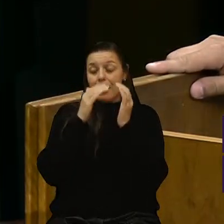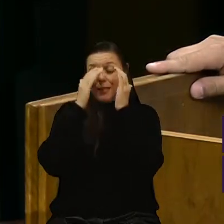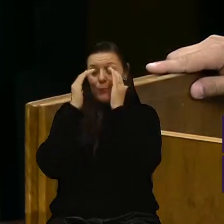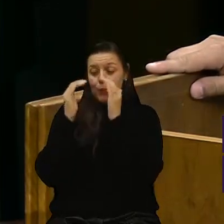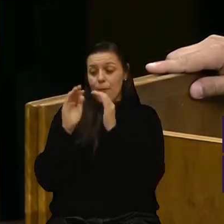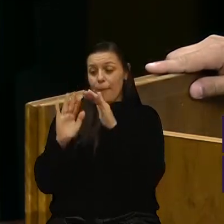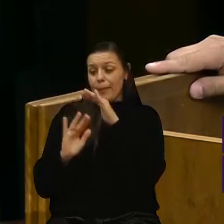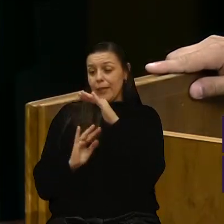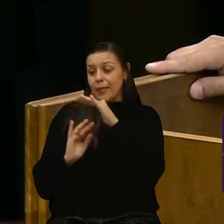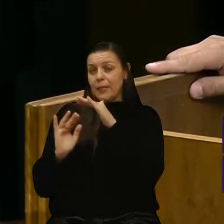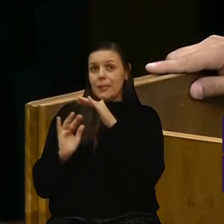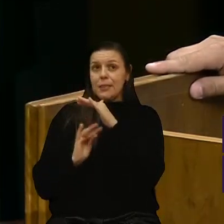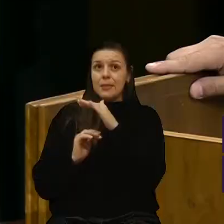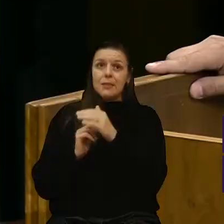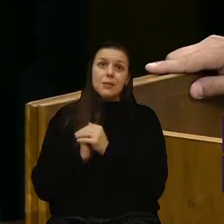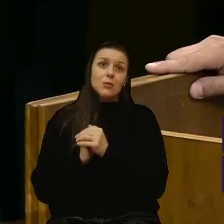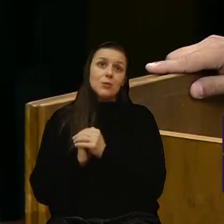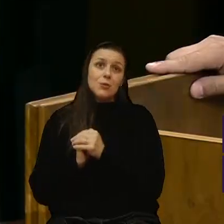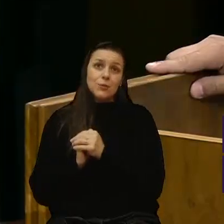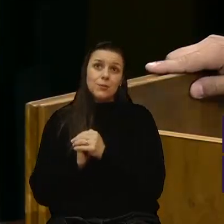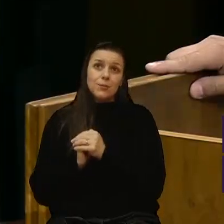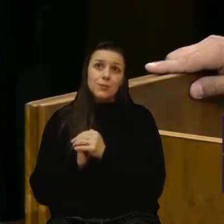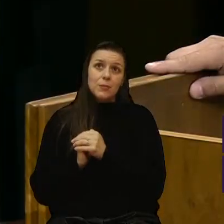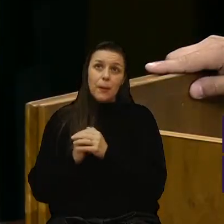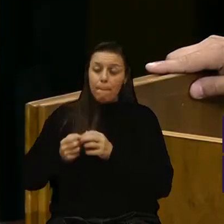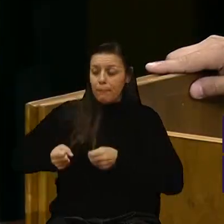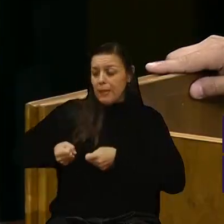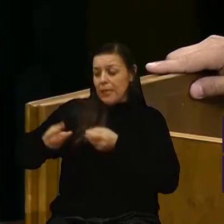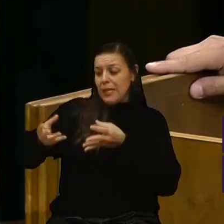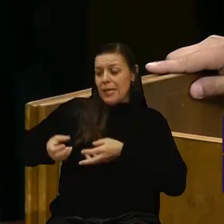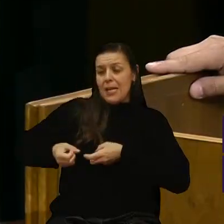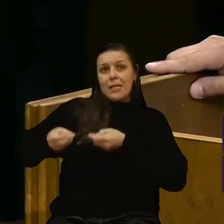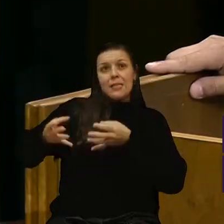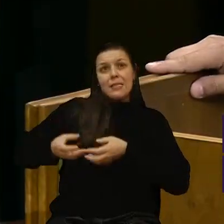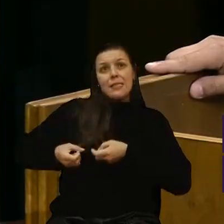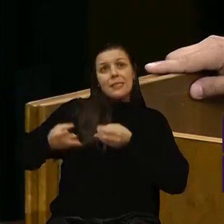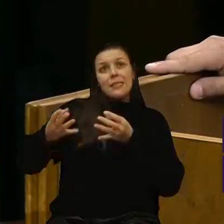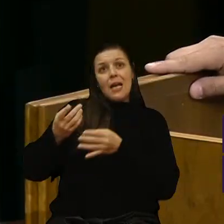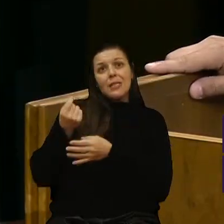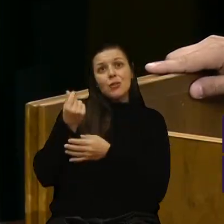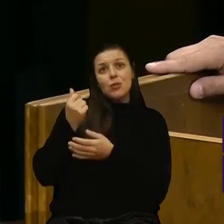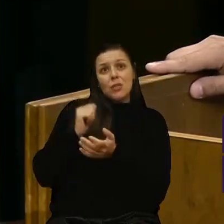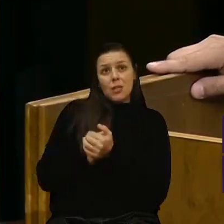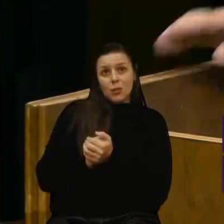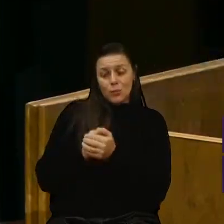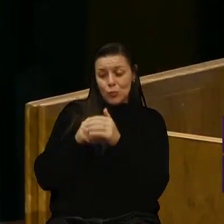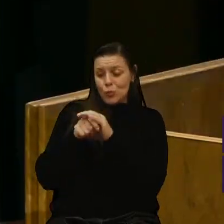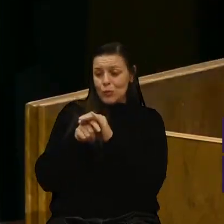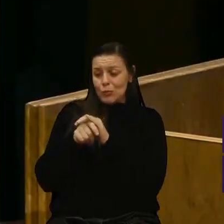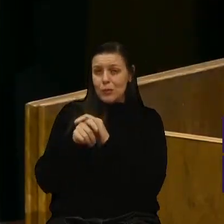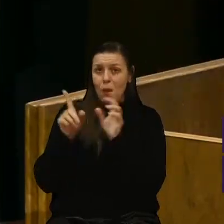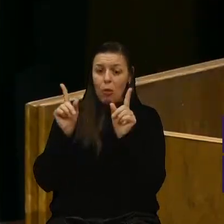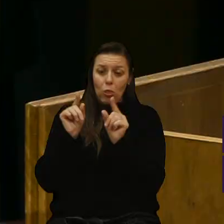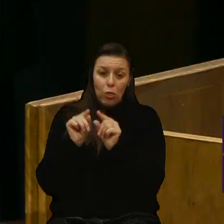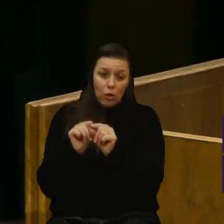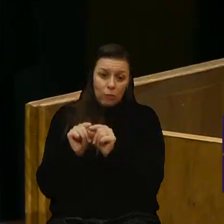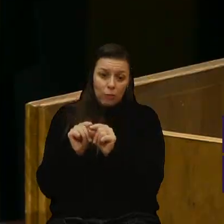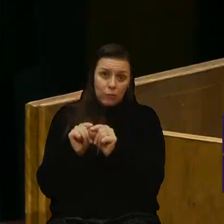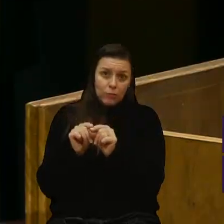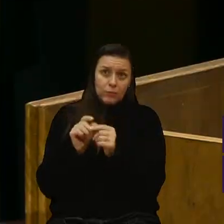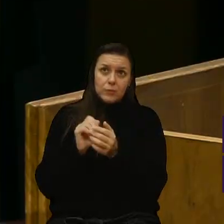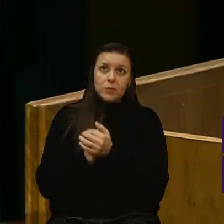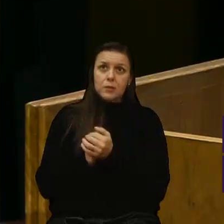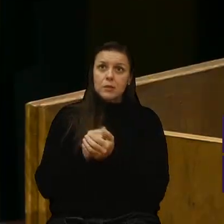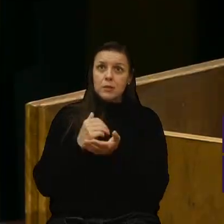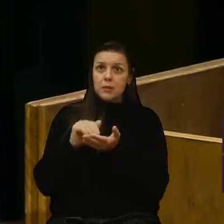migrantes, doutor Leonardo Maineri, por gastar muito dinheiro e por o nosso orçamento estar enxuto. Se falou aqui,